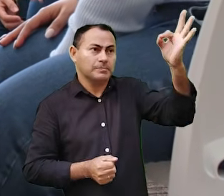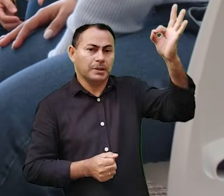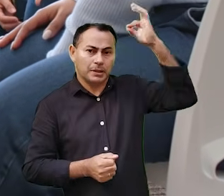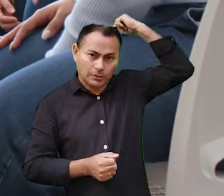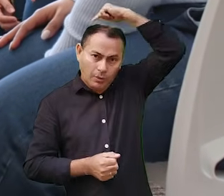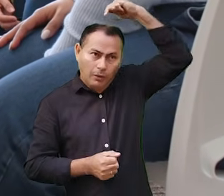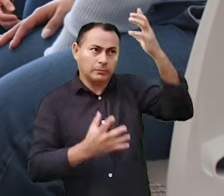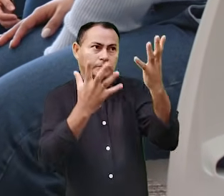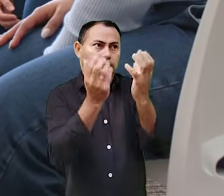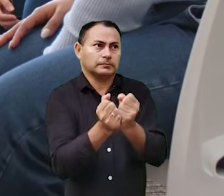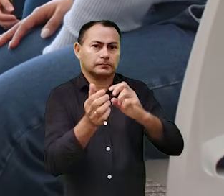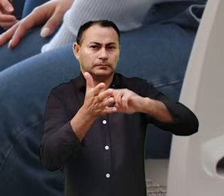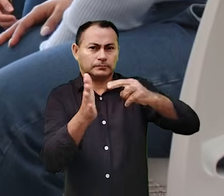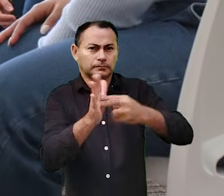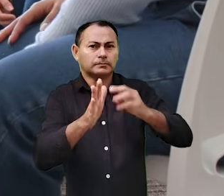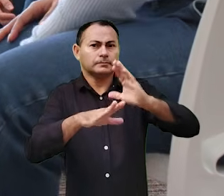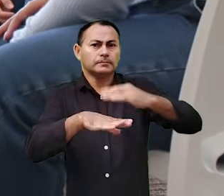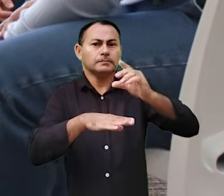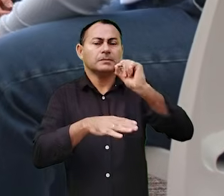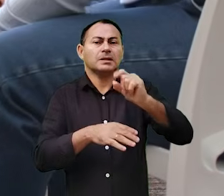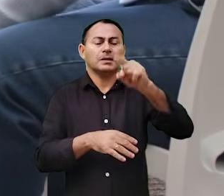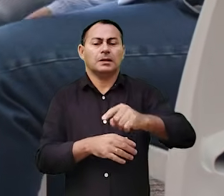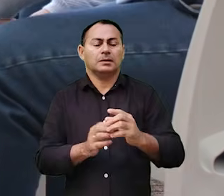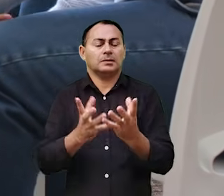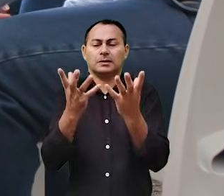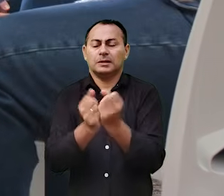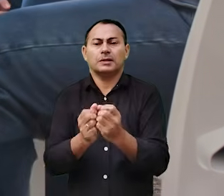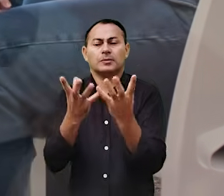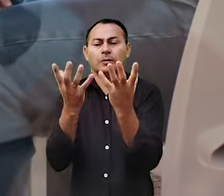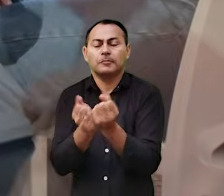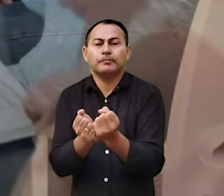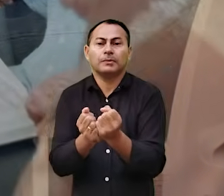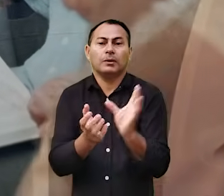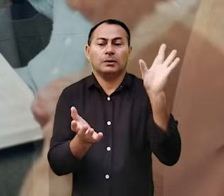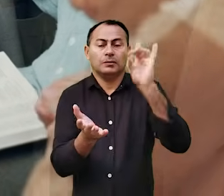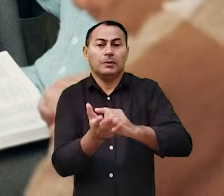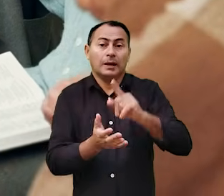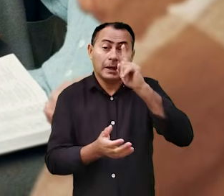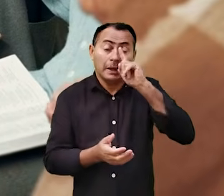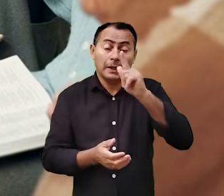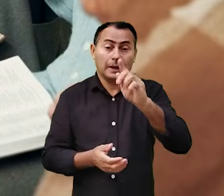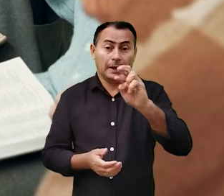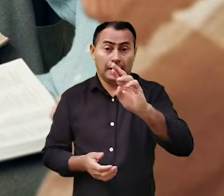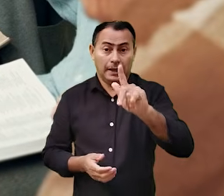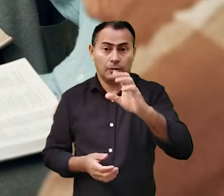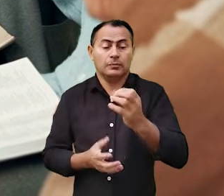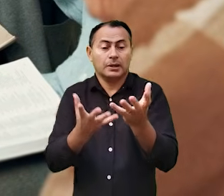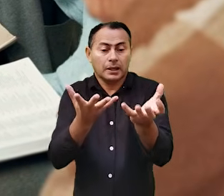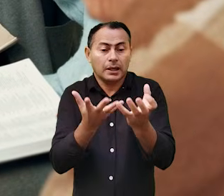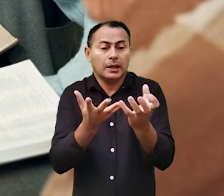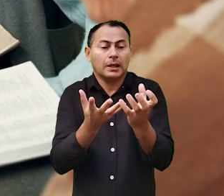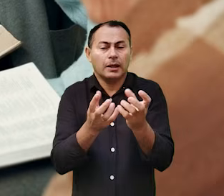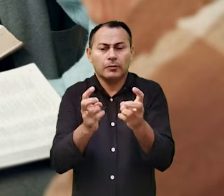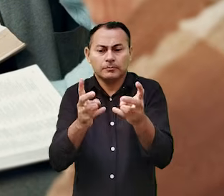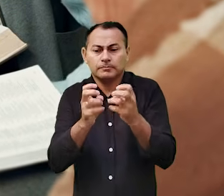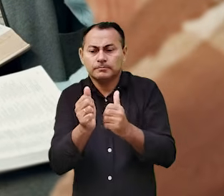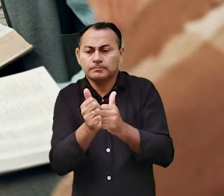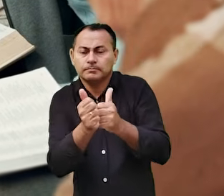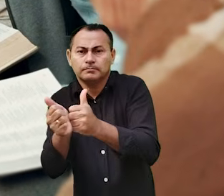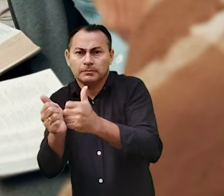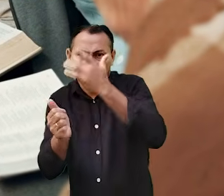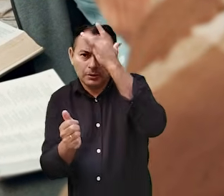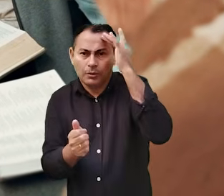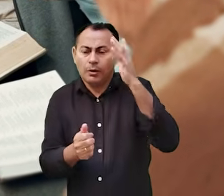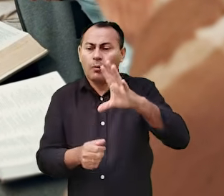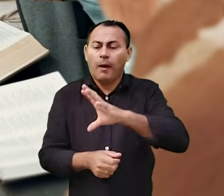espiritual. Hospitalidade significa mais do que ser hospitaleiro. No original grego significa buscar ou perseguir